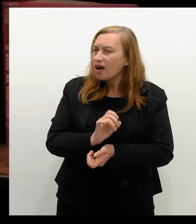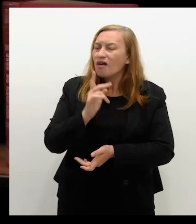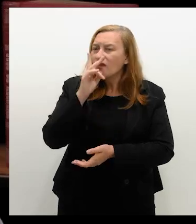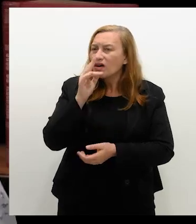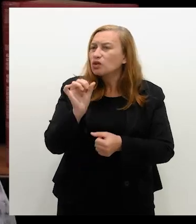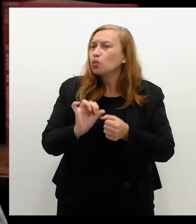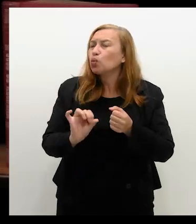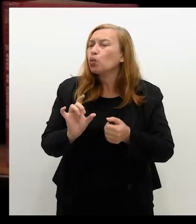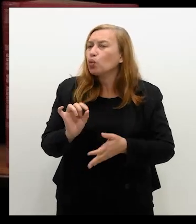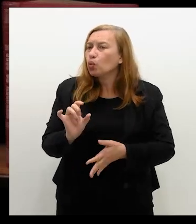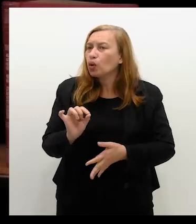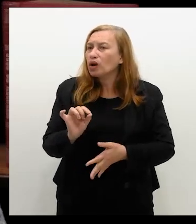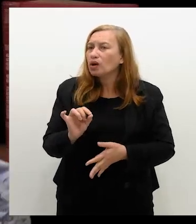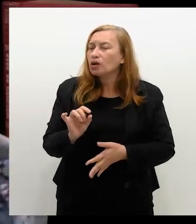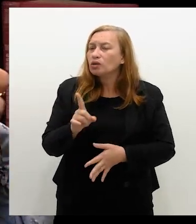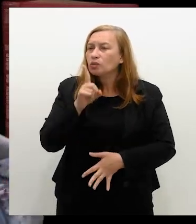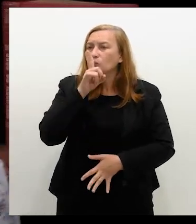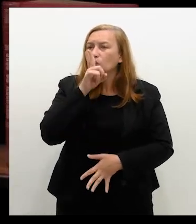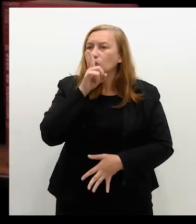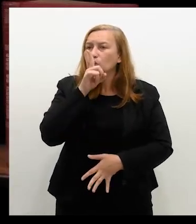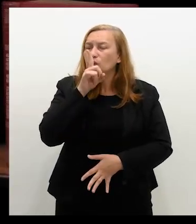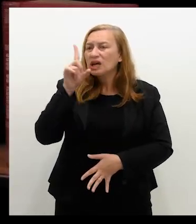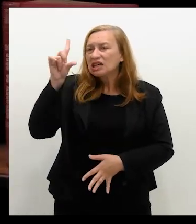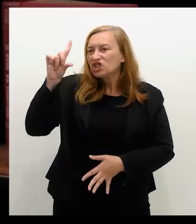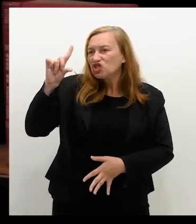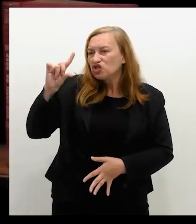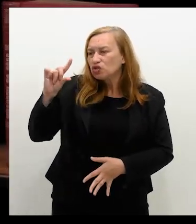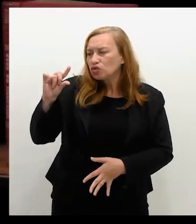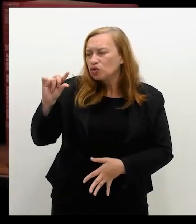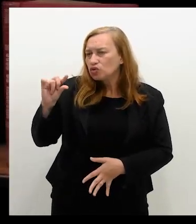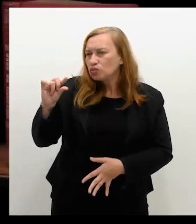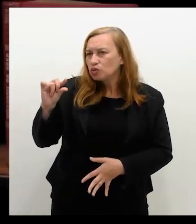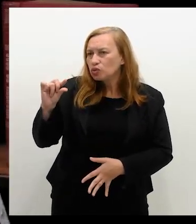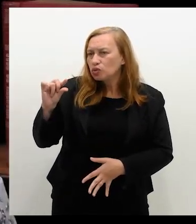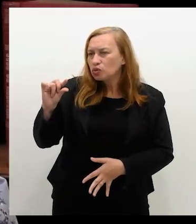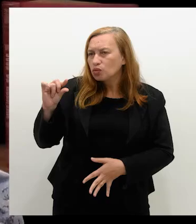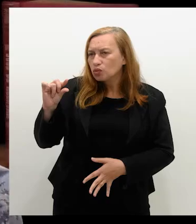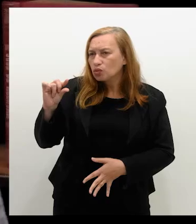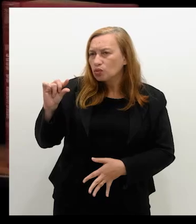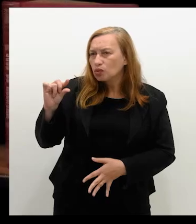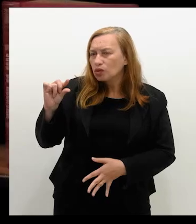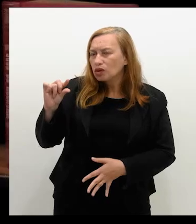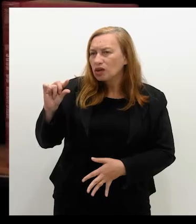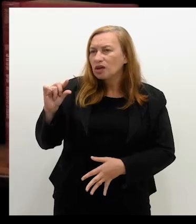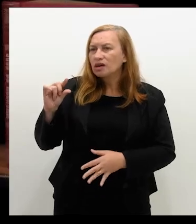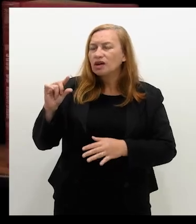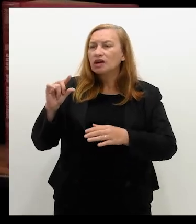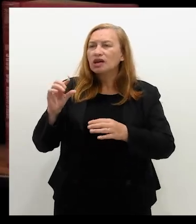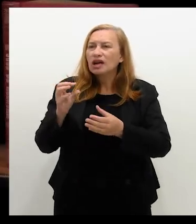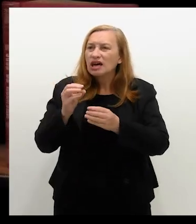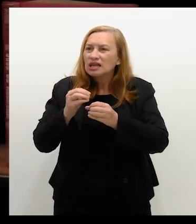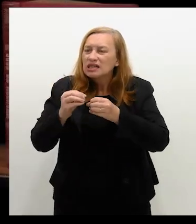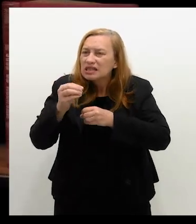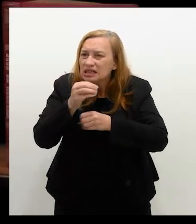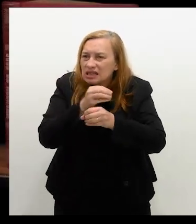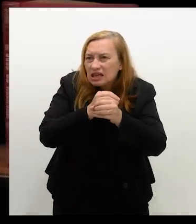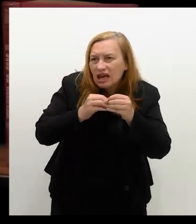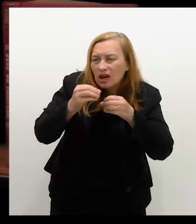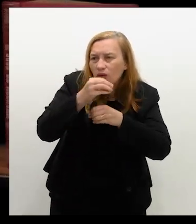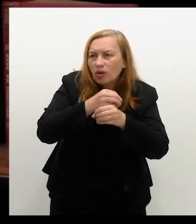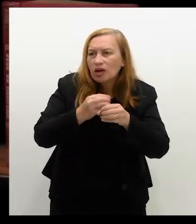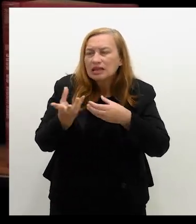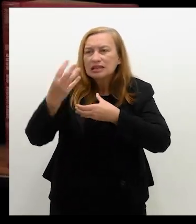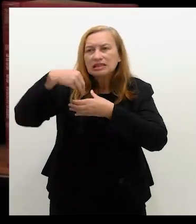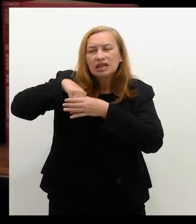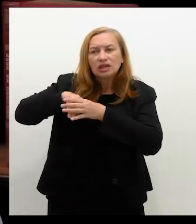faz com que o silêncio, ele faz com que você diminua essa fadiga auditiva. Então, ele faz com que a sua célula ciliada lá dentro da sua